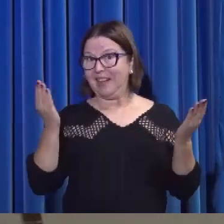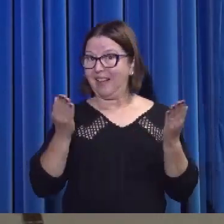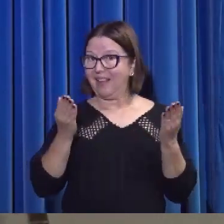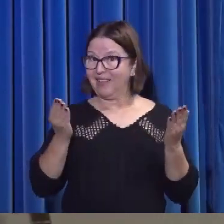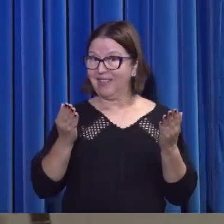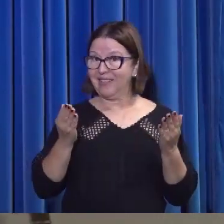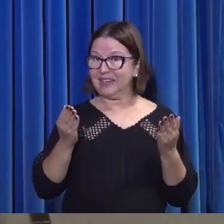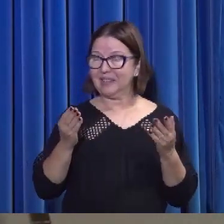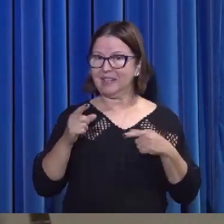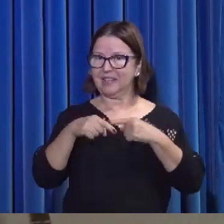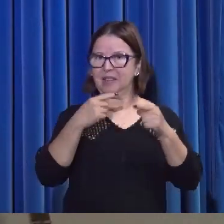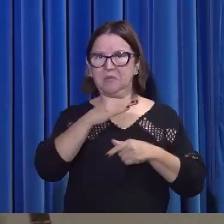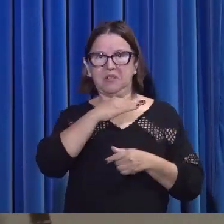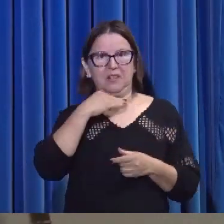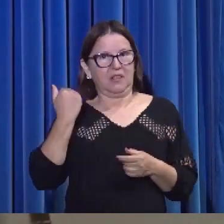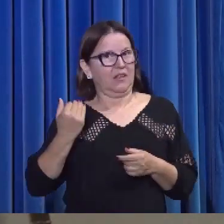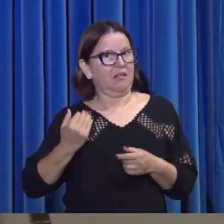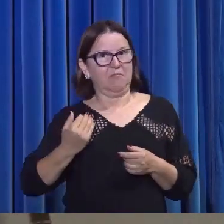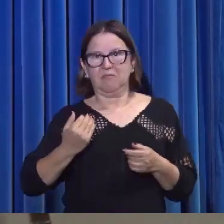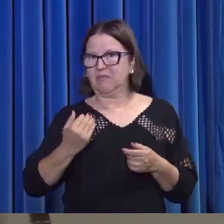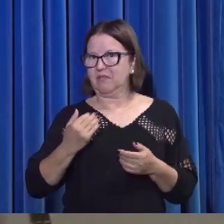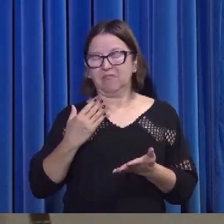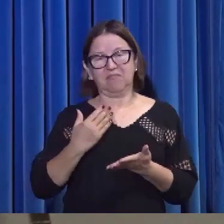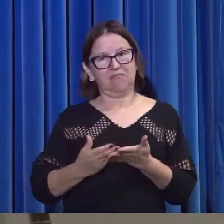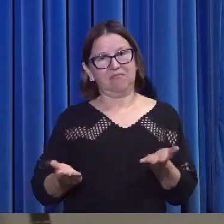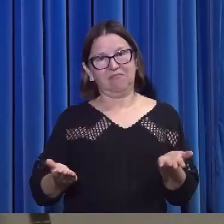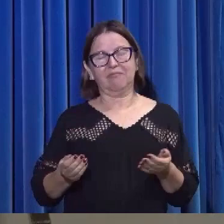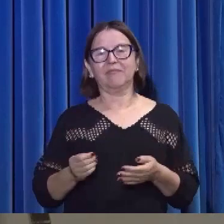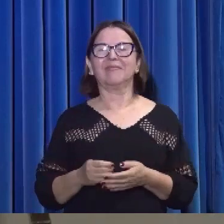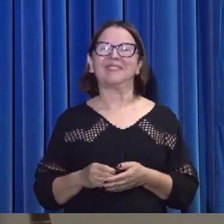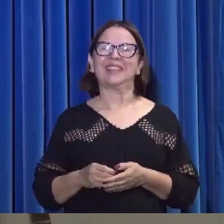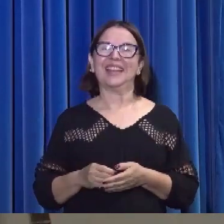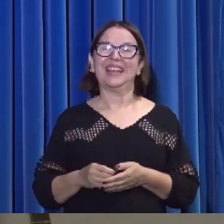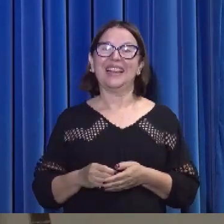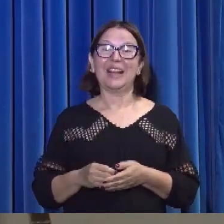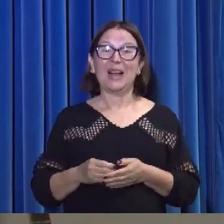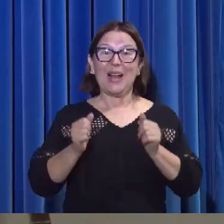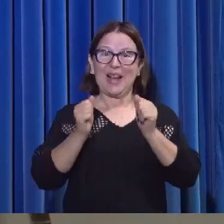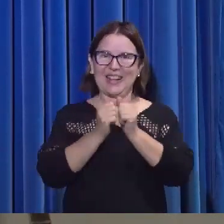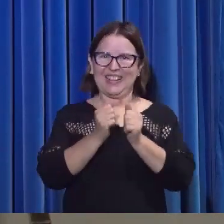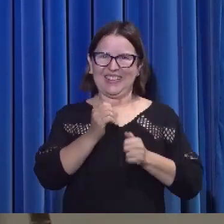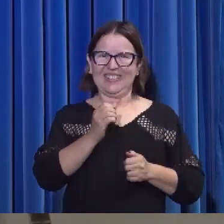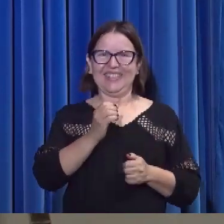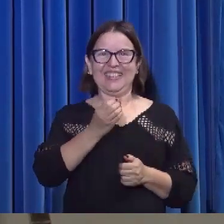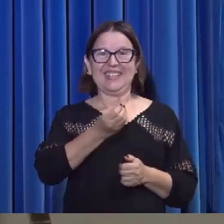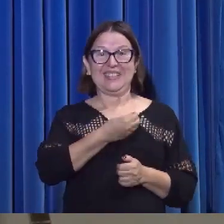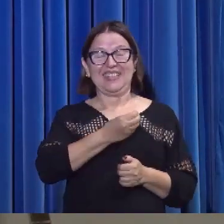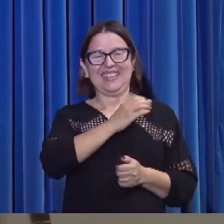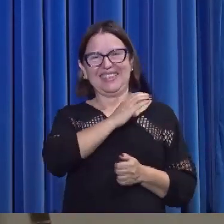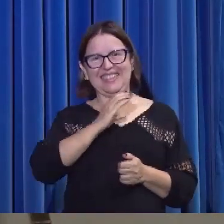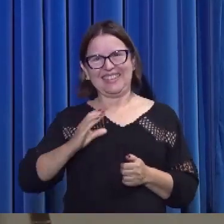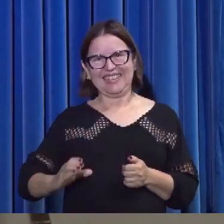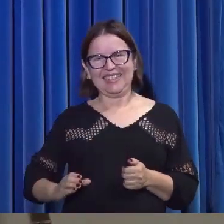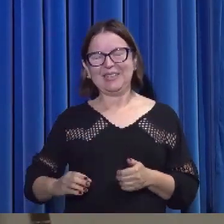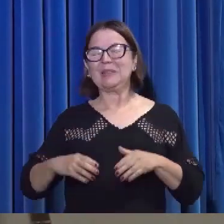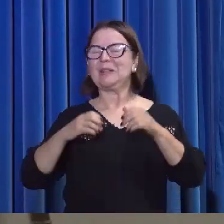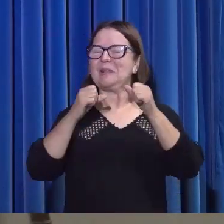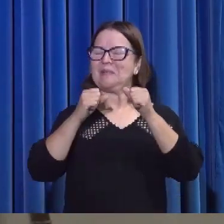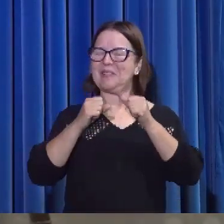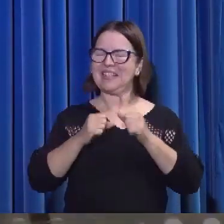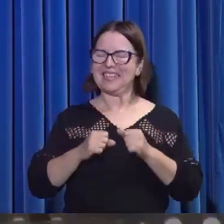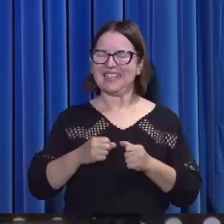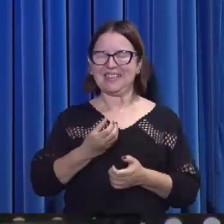Com a vida de Cristo habitando em nós, podemos viver sem pavor da morte, que nos rodeia